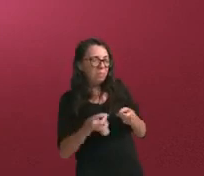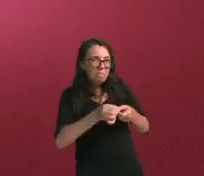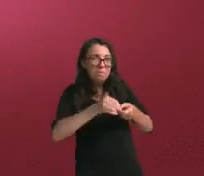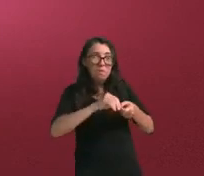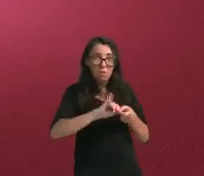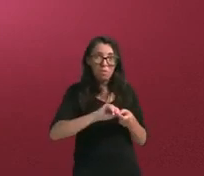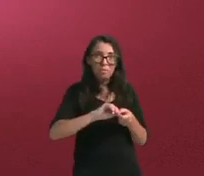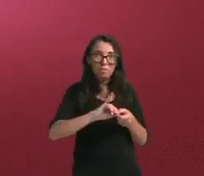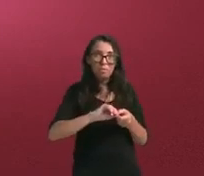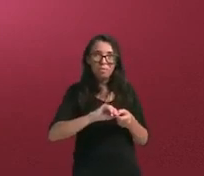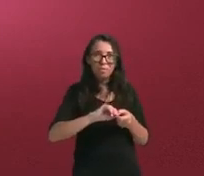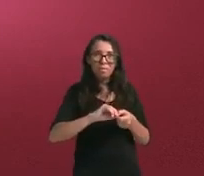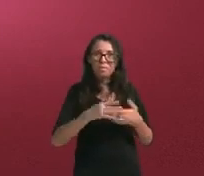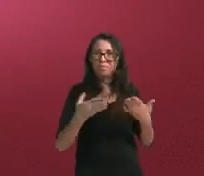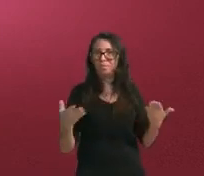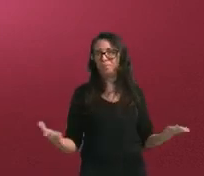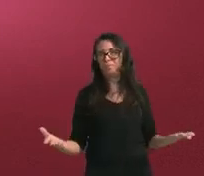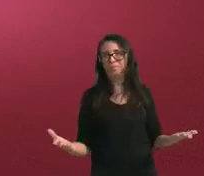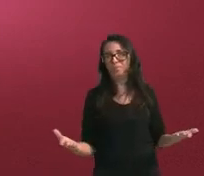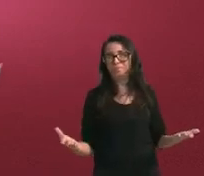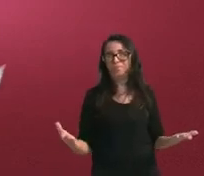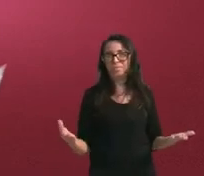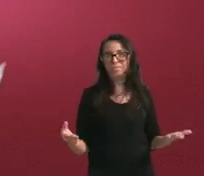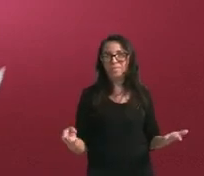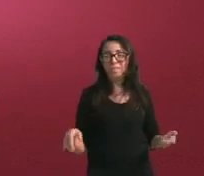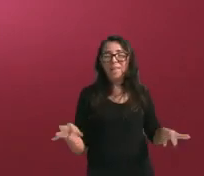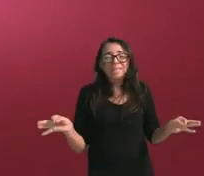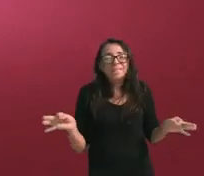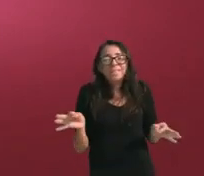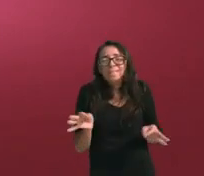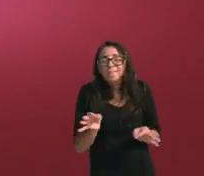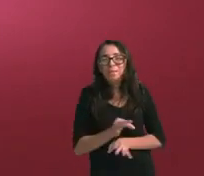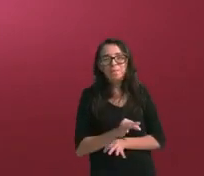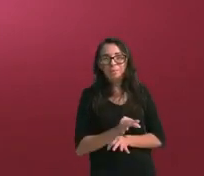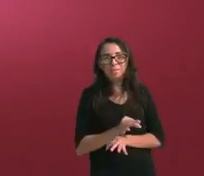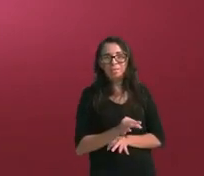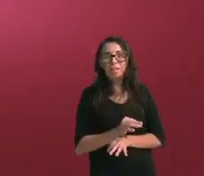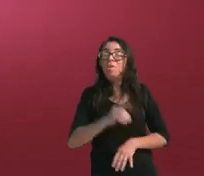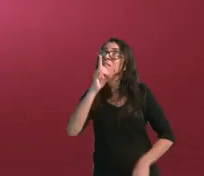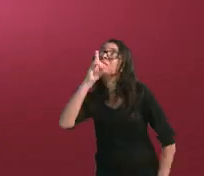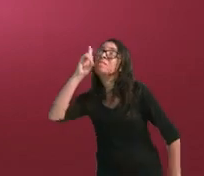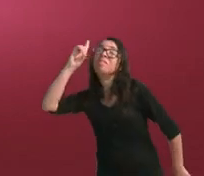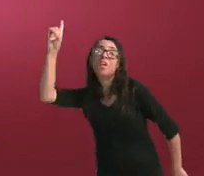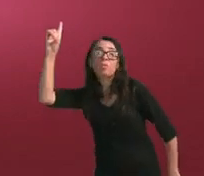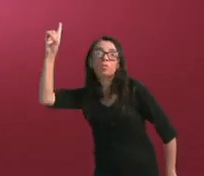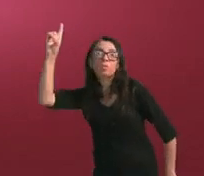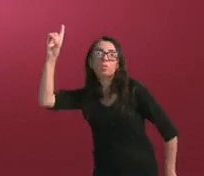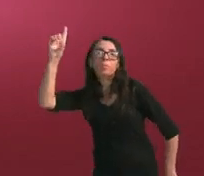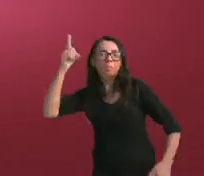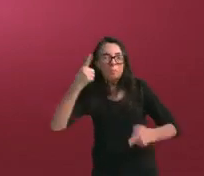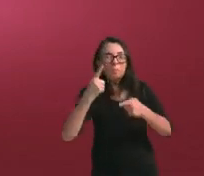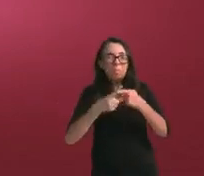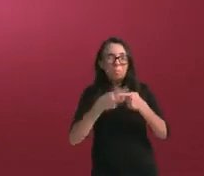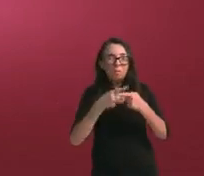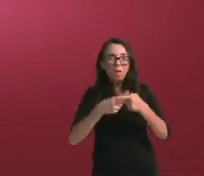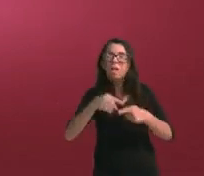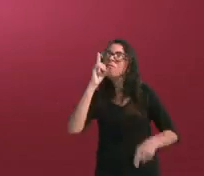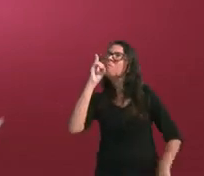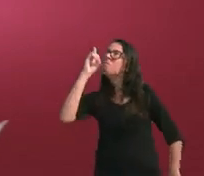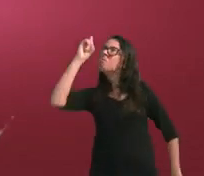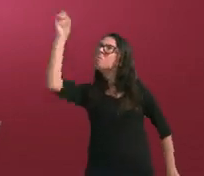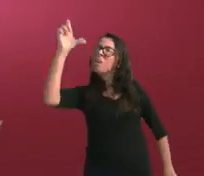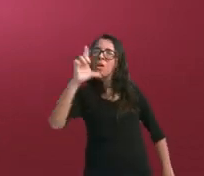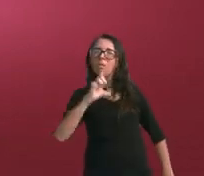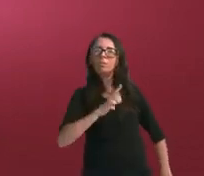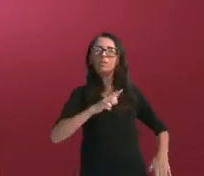em piolhos? A resposta é: o nosso Deus. E quem que endureceu o coração de Faraó? Que